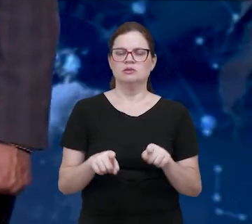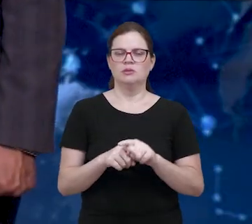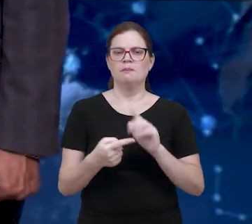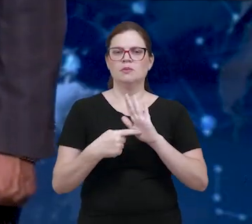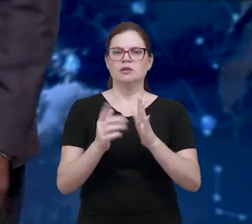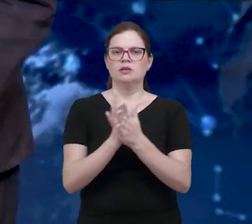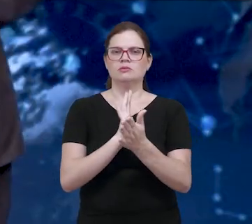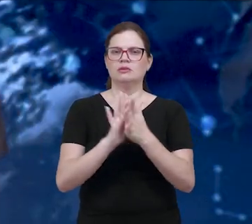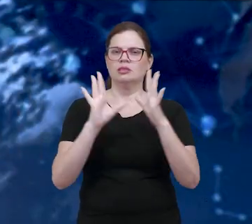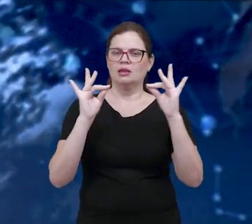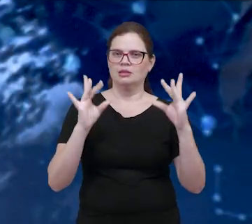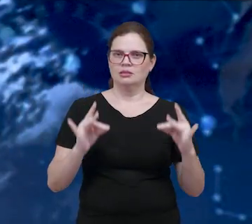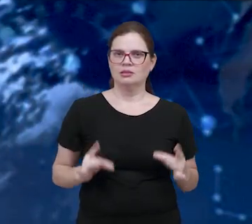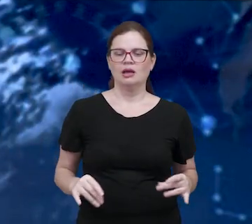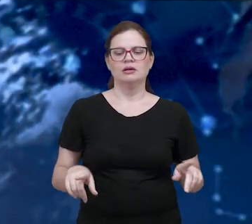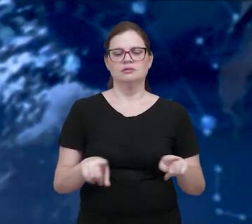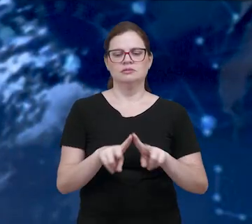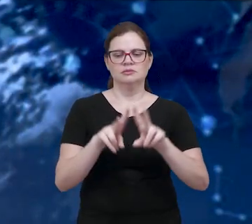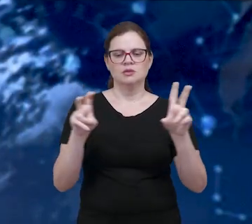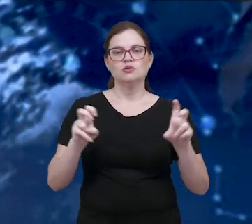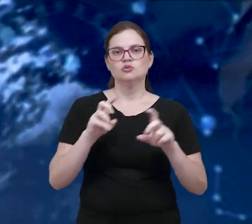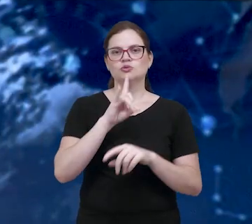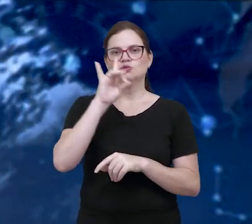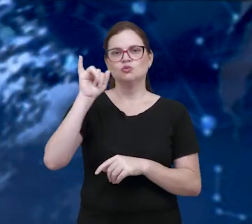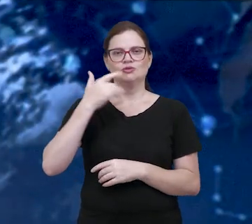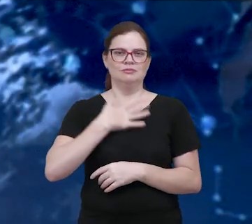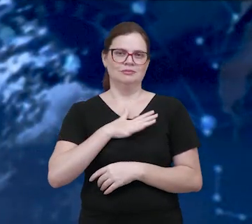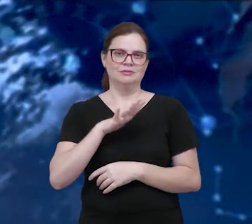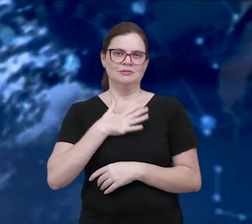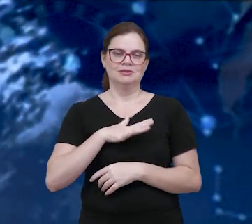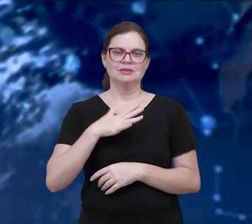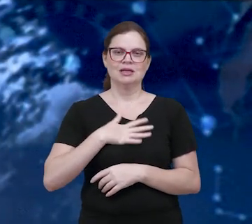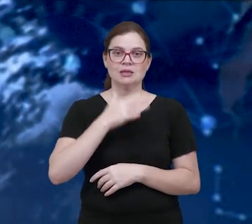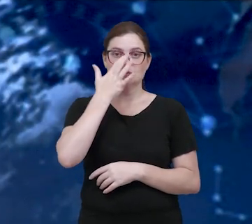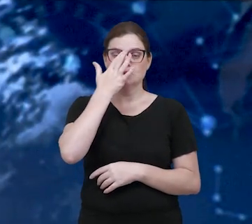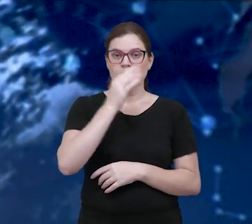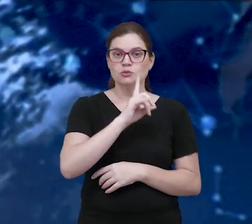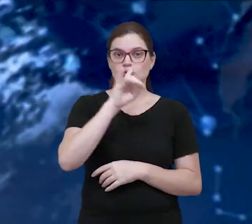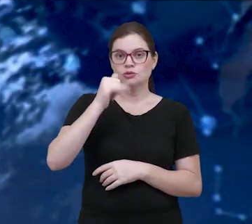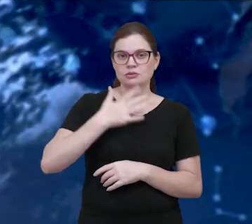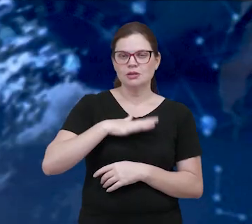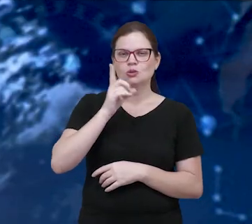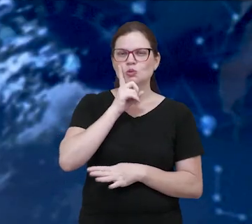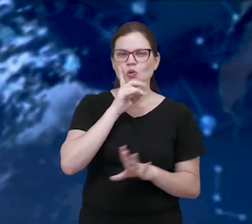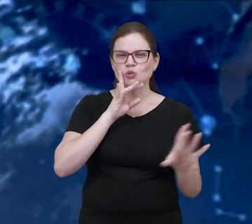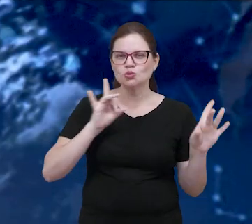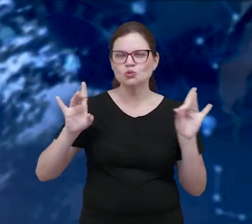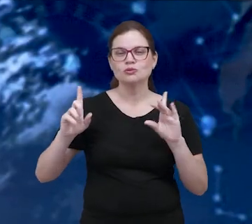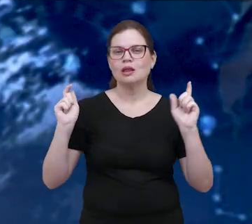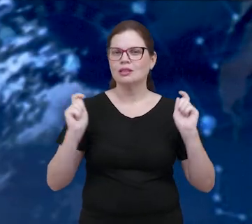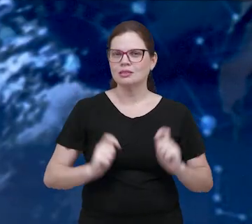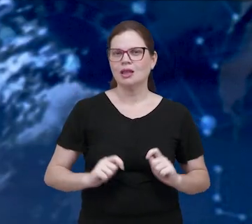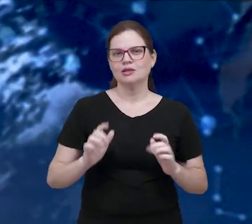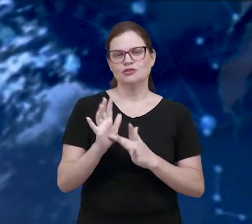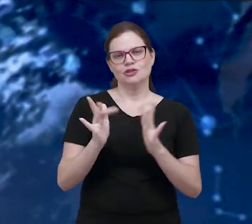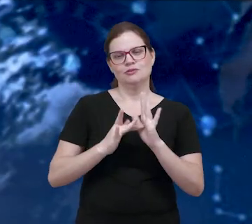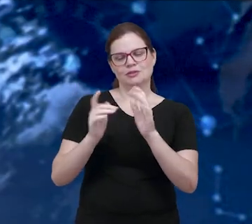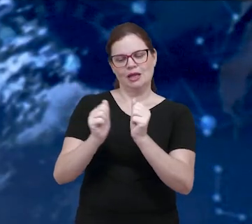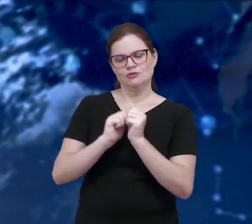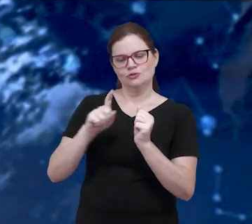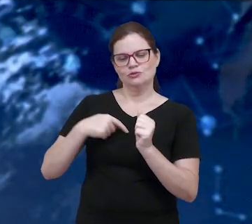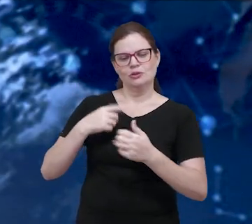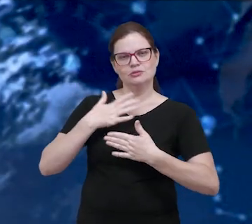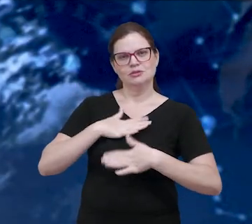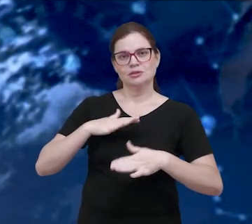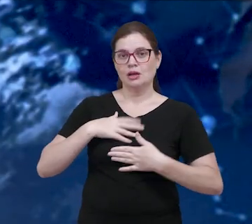detalhes sobre o assunto dessa questão do dia de descanso. Dia de descanso, para nós é todo dia, Jesus é nosso descanso,